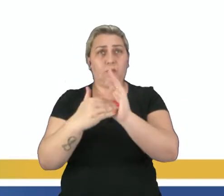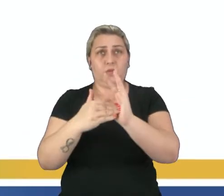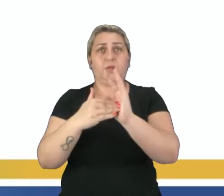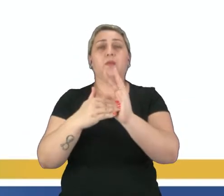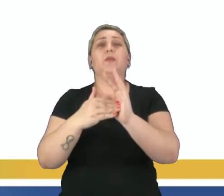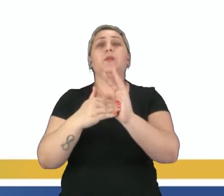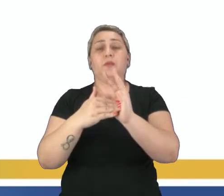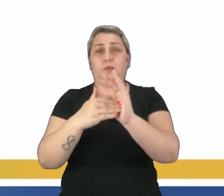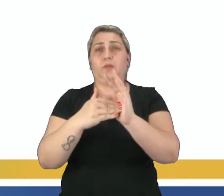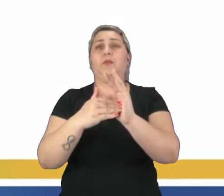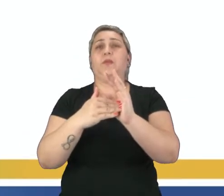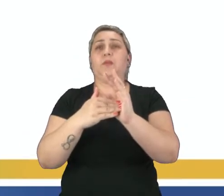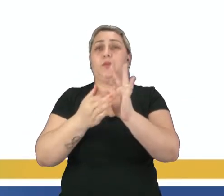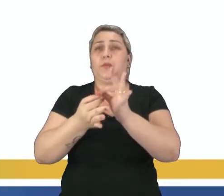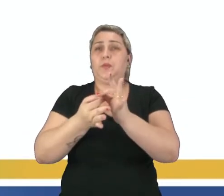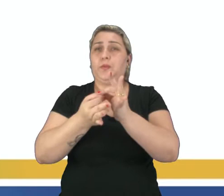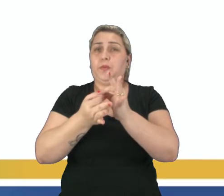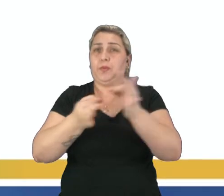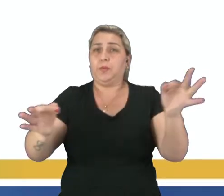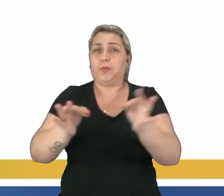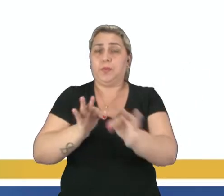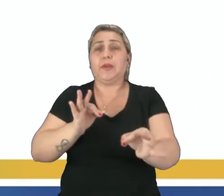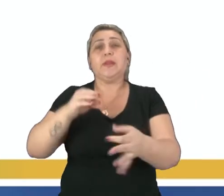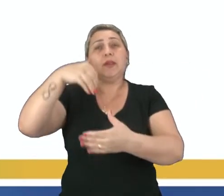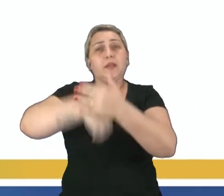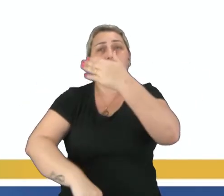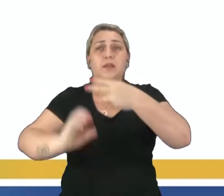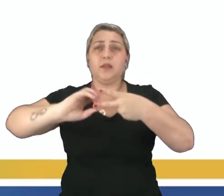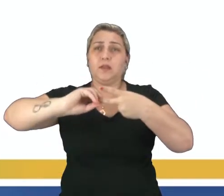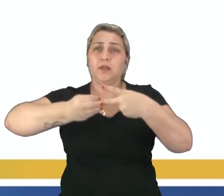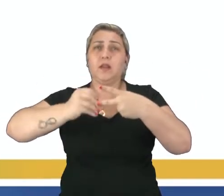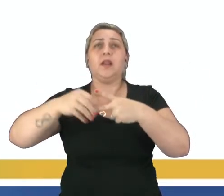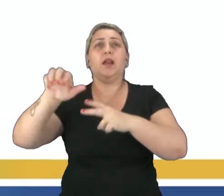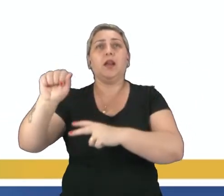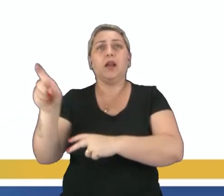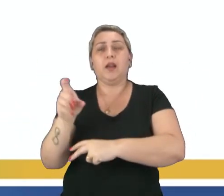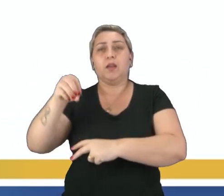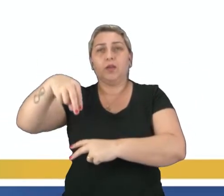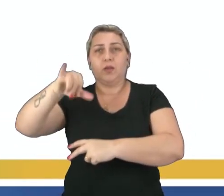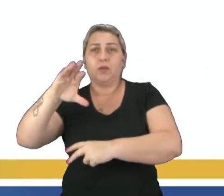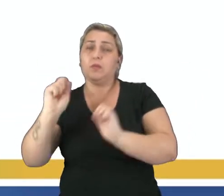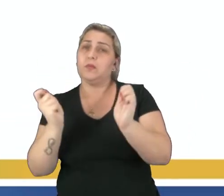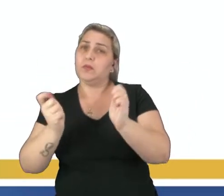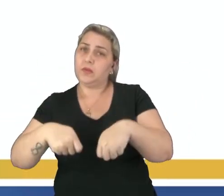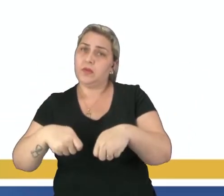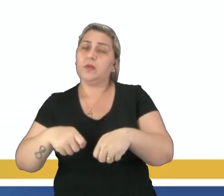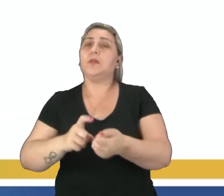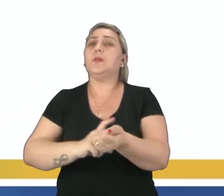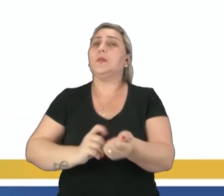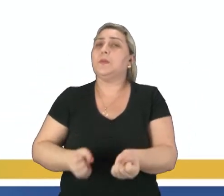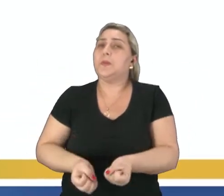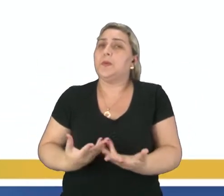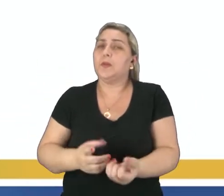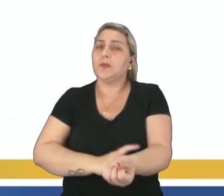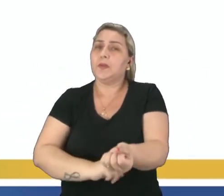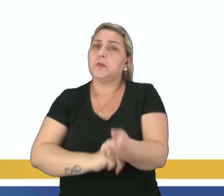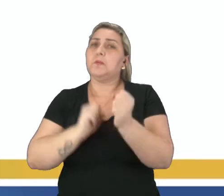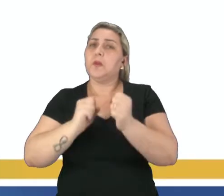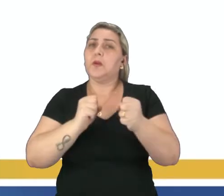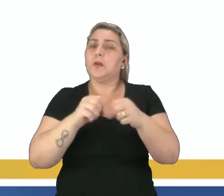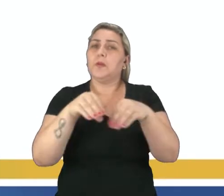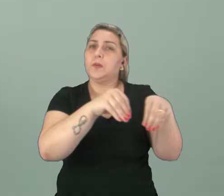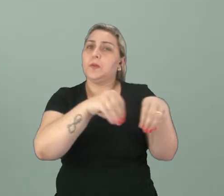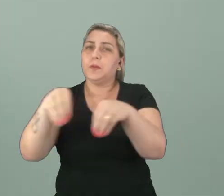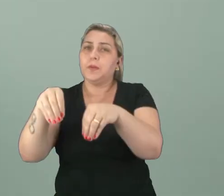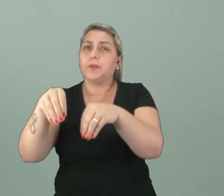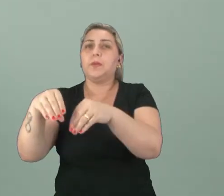exemplo, por estimular algumas glândulas a produzirem hormônios. Então, qual que é a ligação entre eles? O sistema nervoso, ele